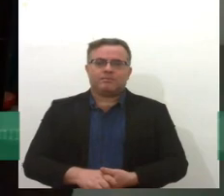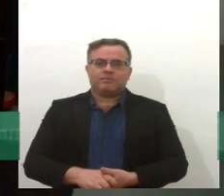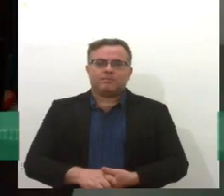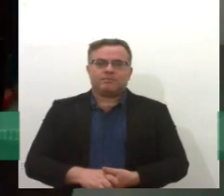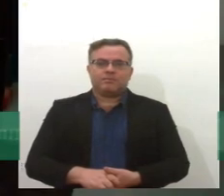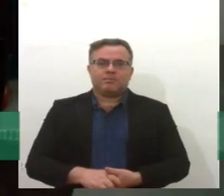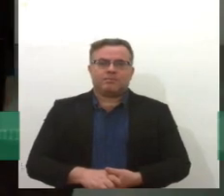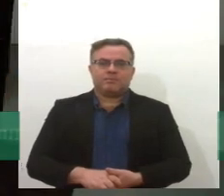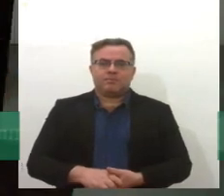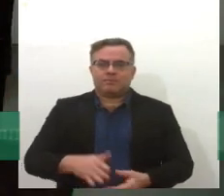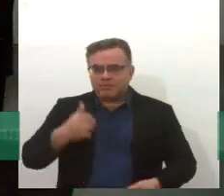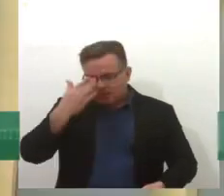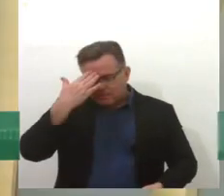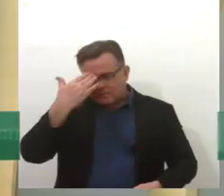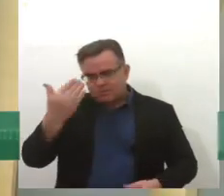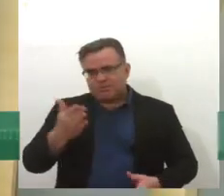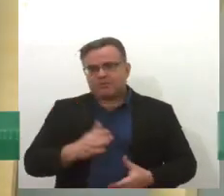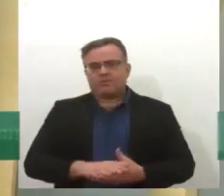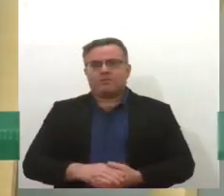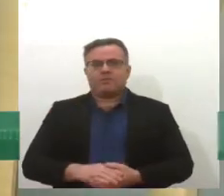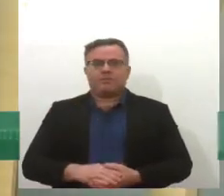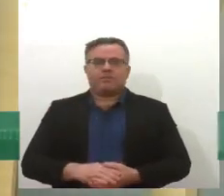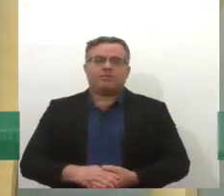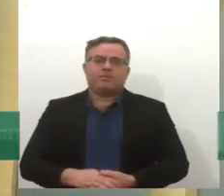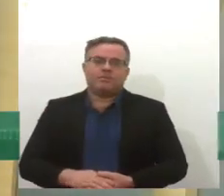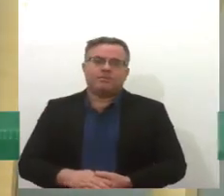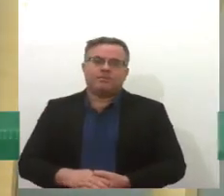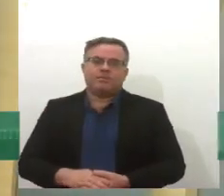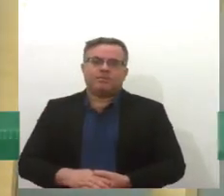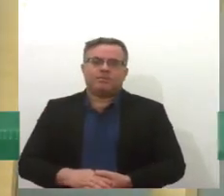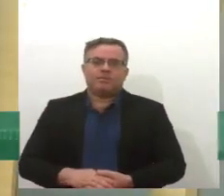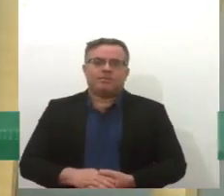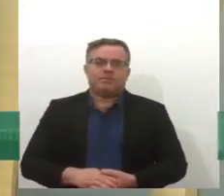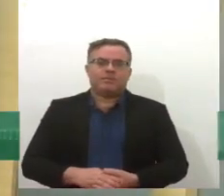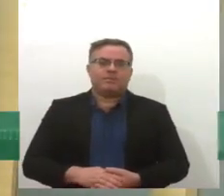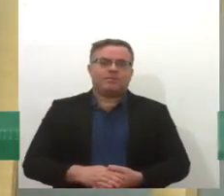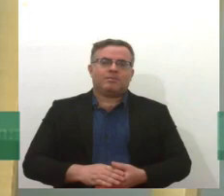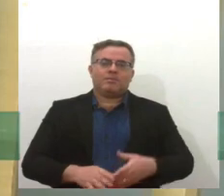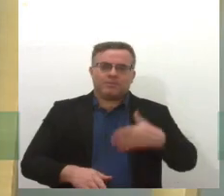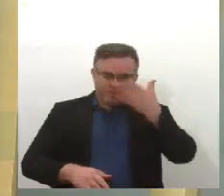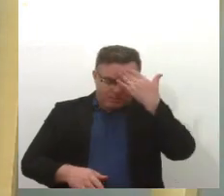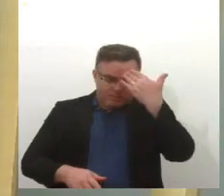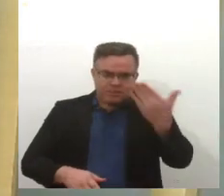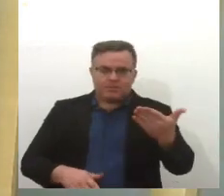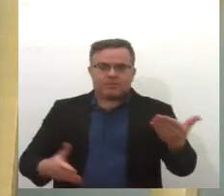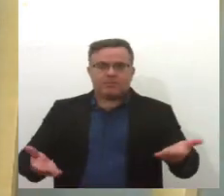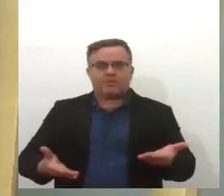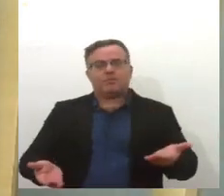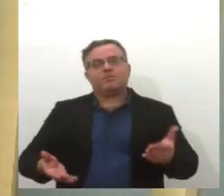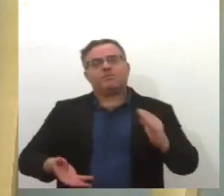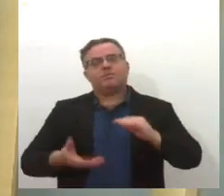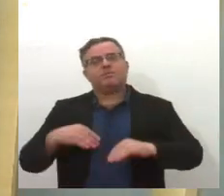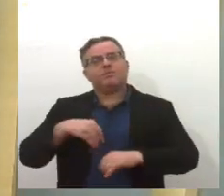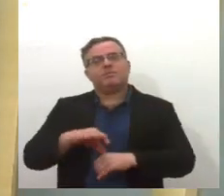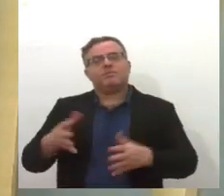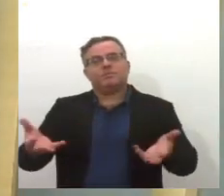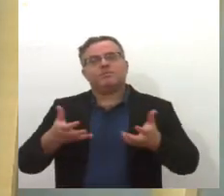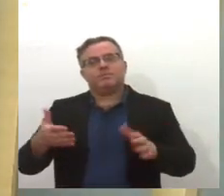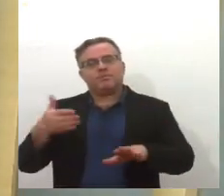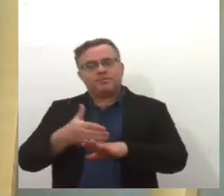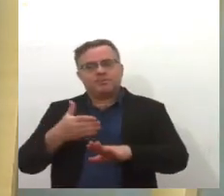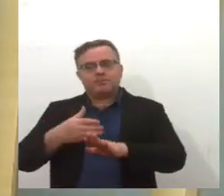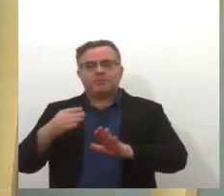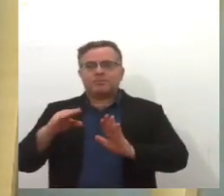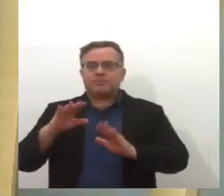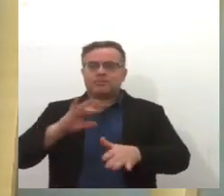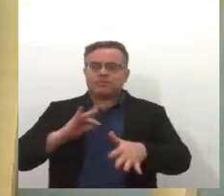Eu que agradeço. Chegamos ao fim de mais um Congresso em Pauta, mas lembre-se, se quiser acompanhar a nossa programação pelas redes